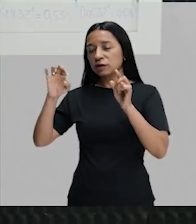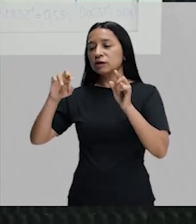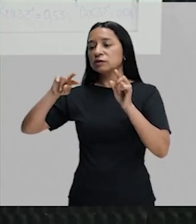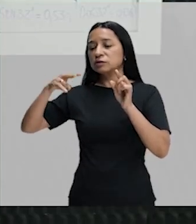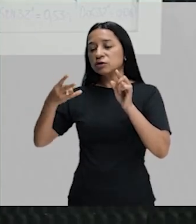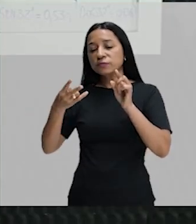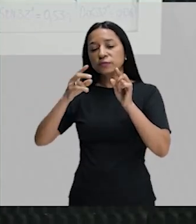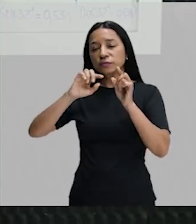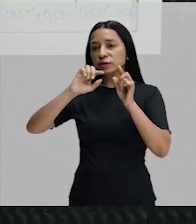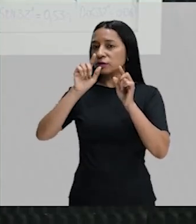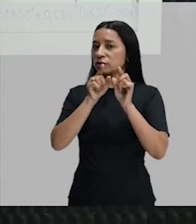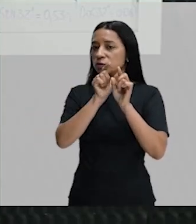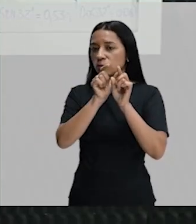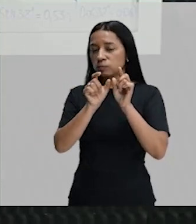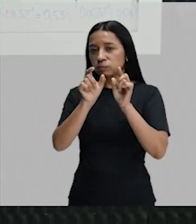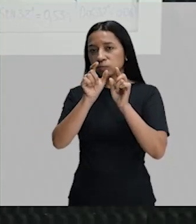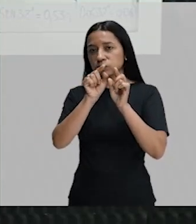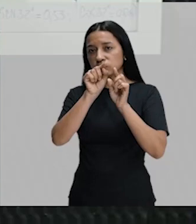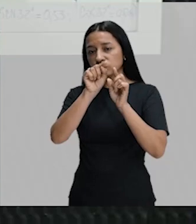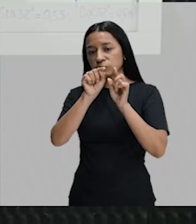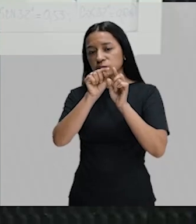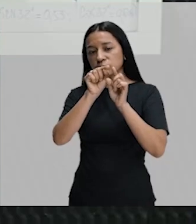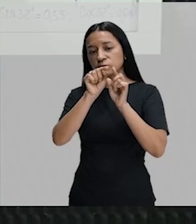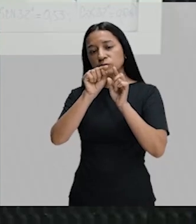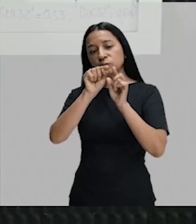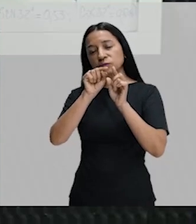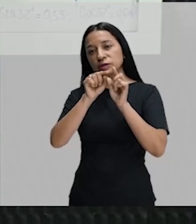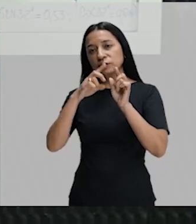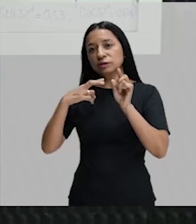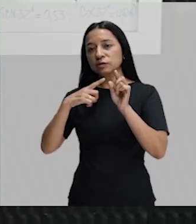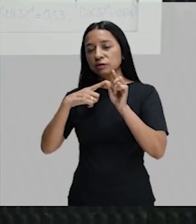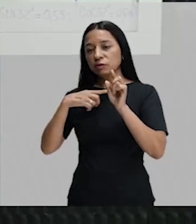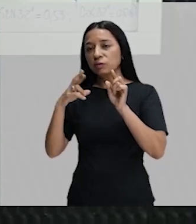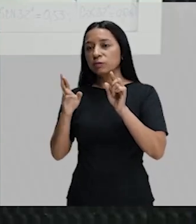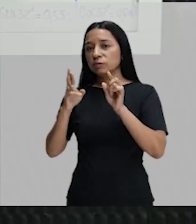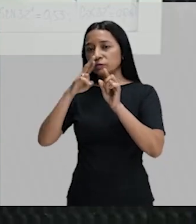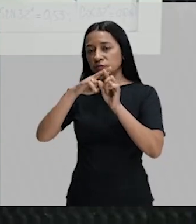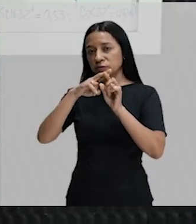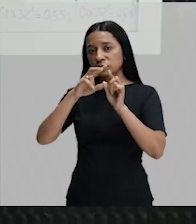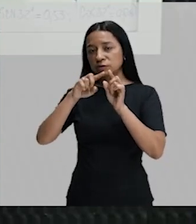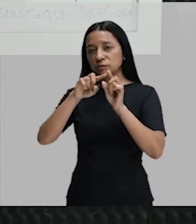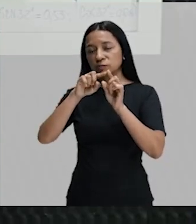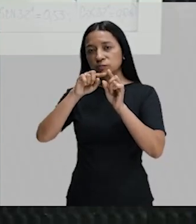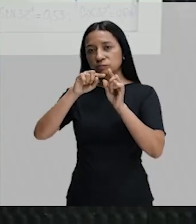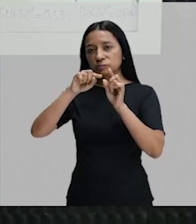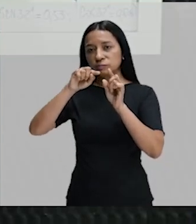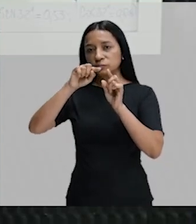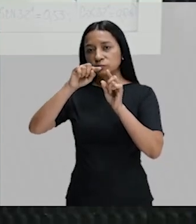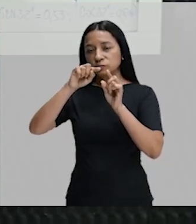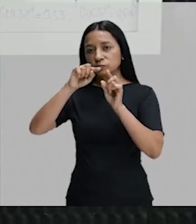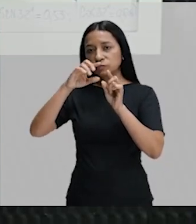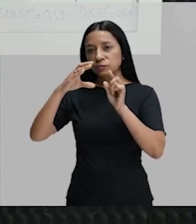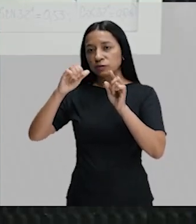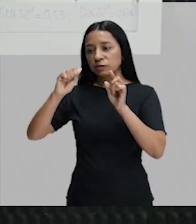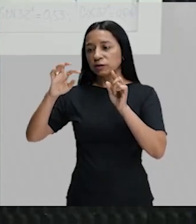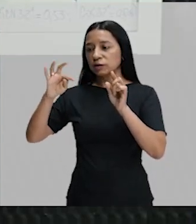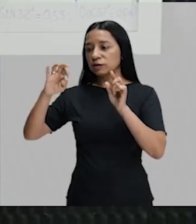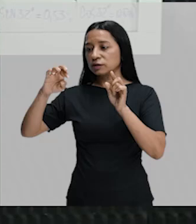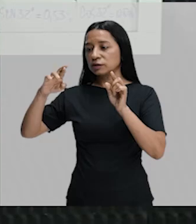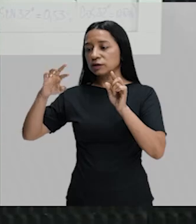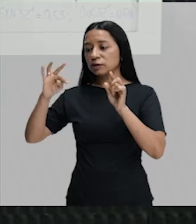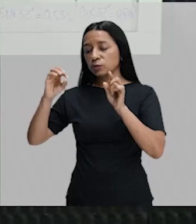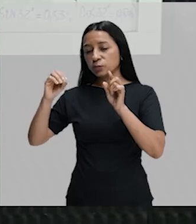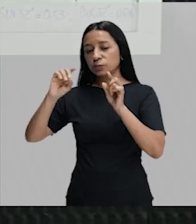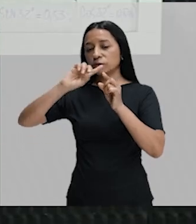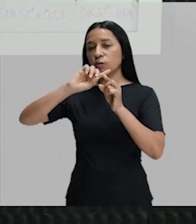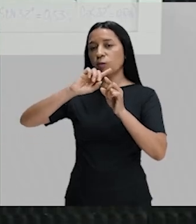está do lado do ângulo que você tomou como referência é o cateto adjacente, e o outro cateto, né, que está do outro lado, é